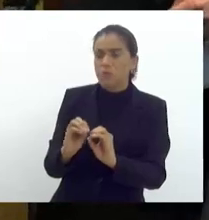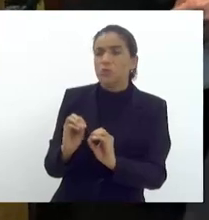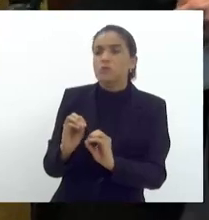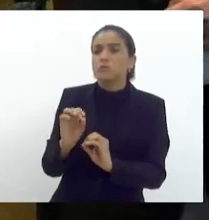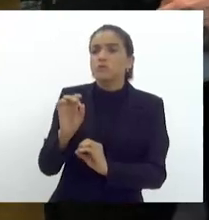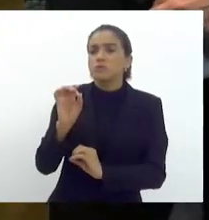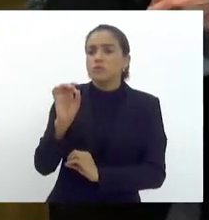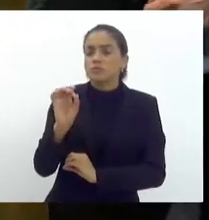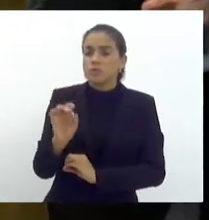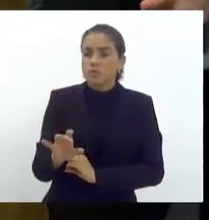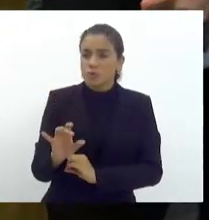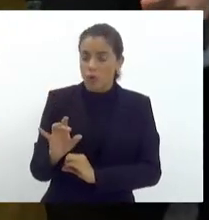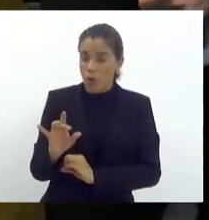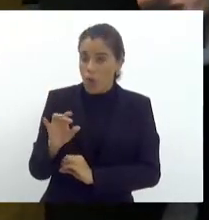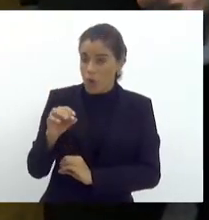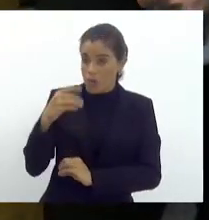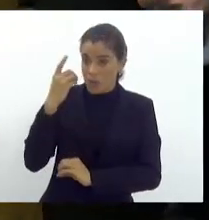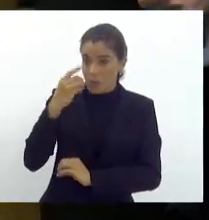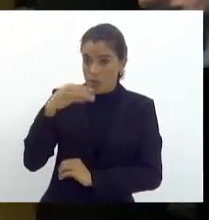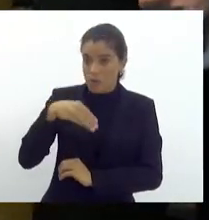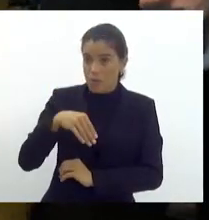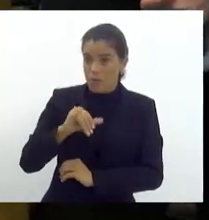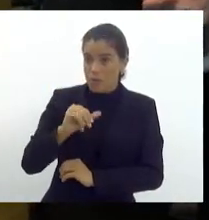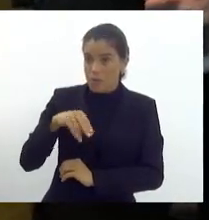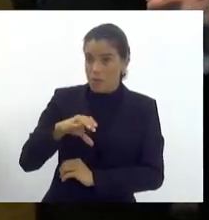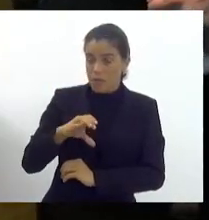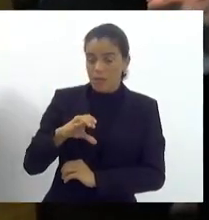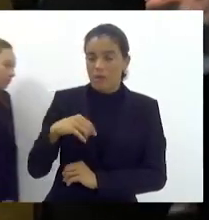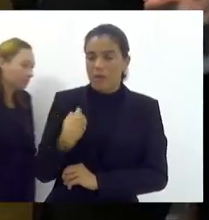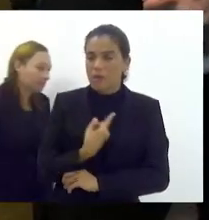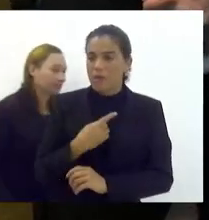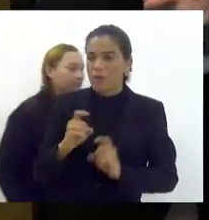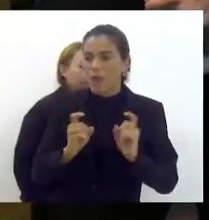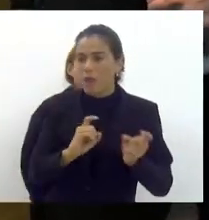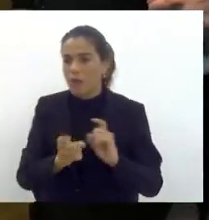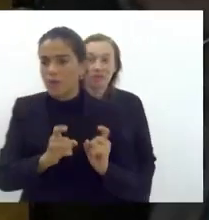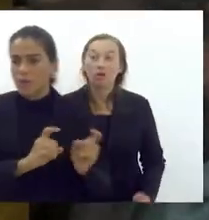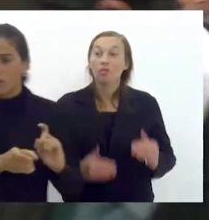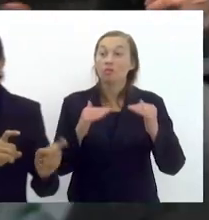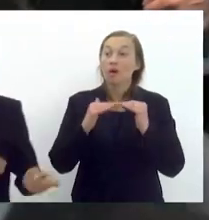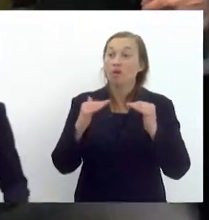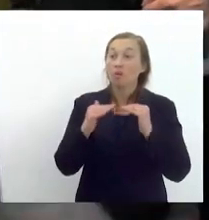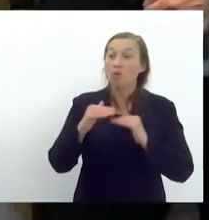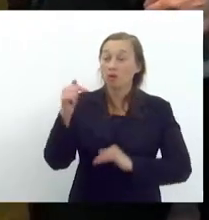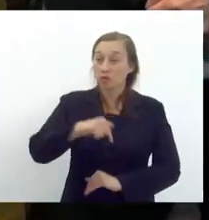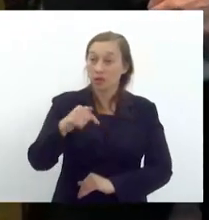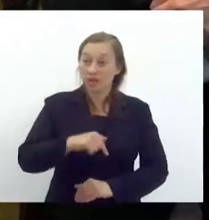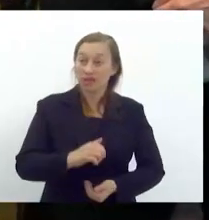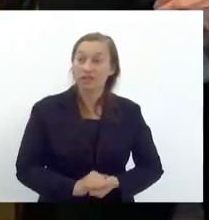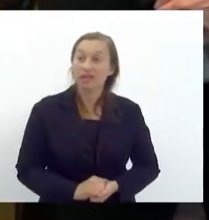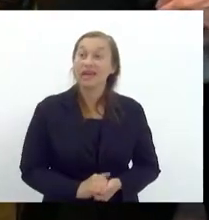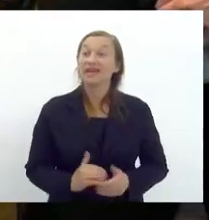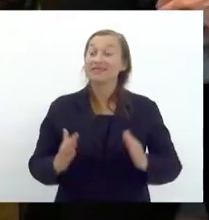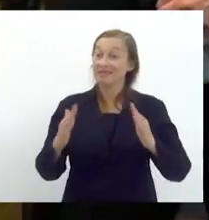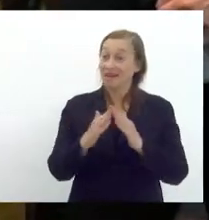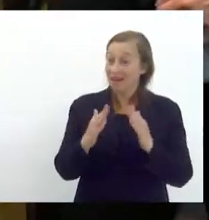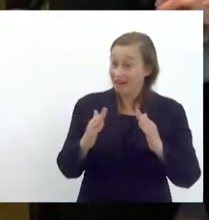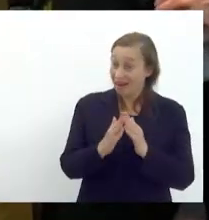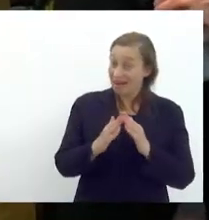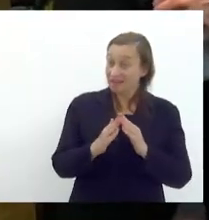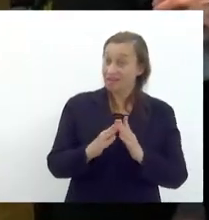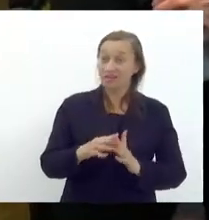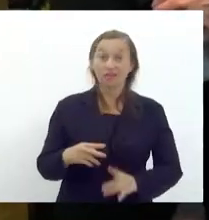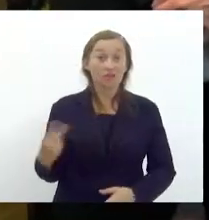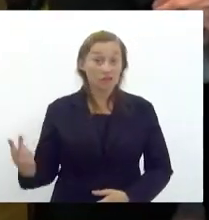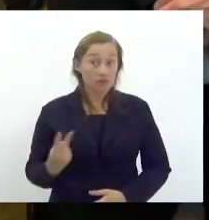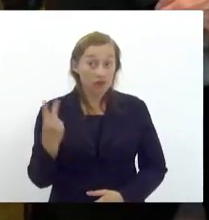Como disse o deputado minc na nossa reunião é um acordo aqui que essa casa vai zelar